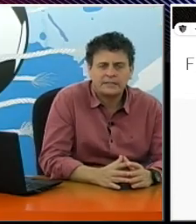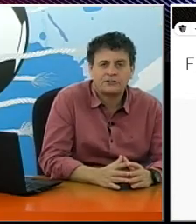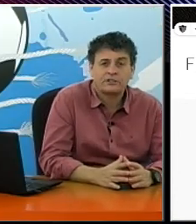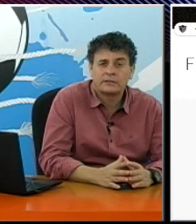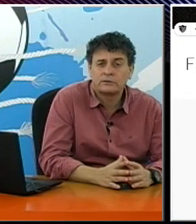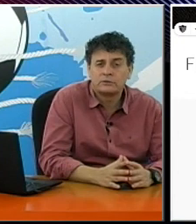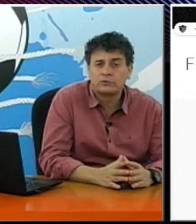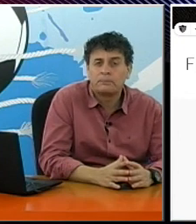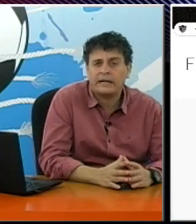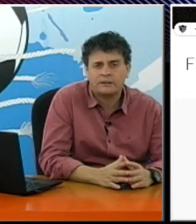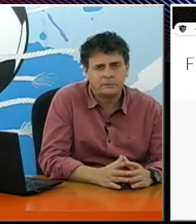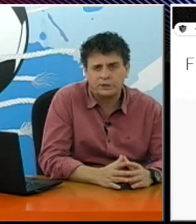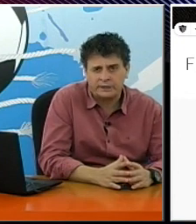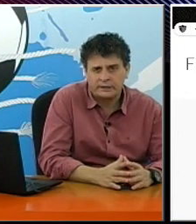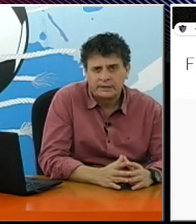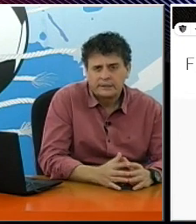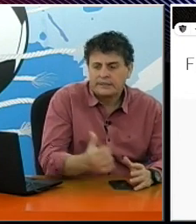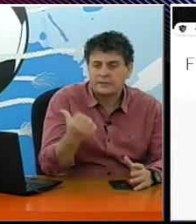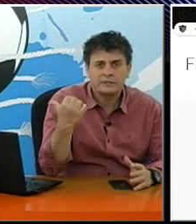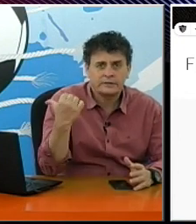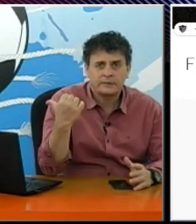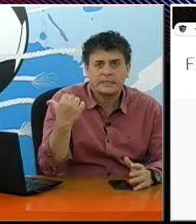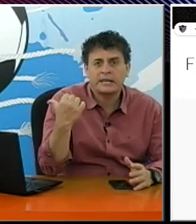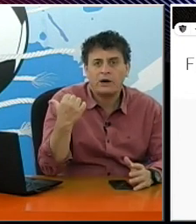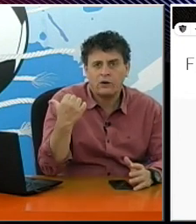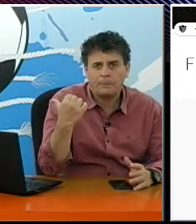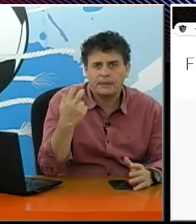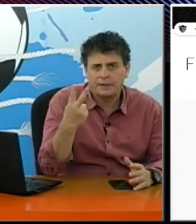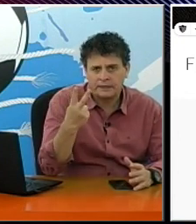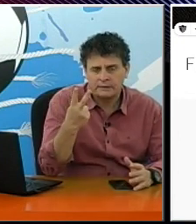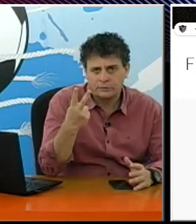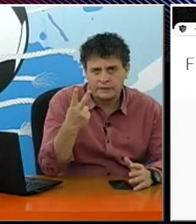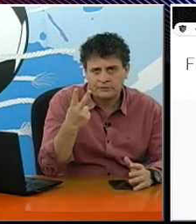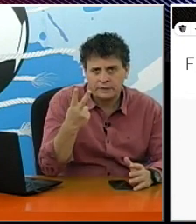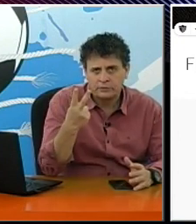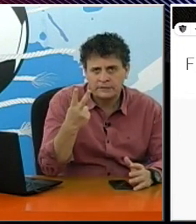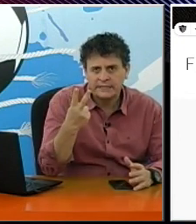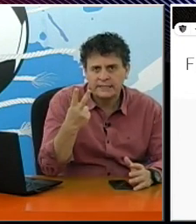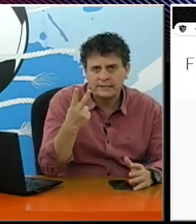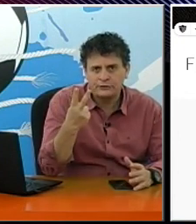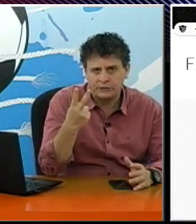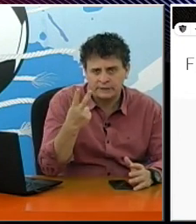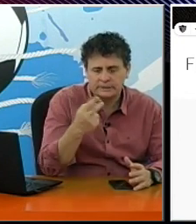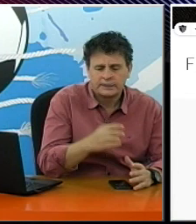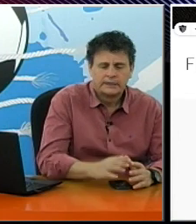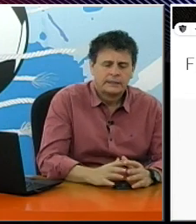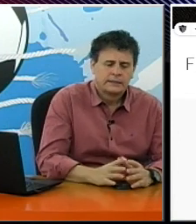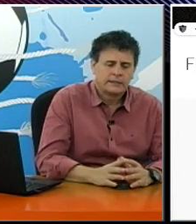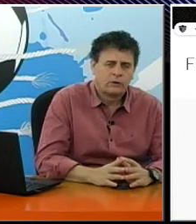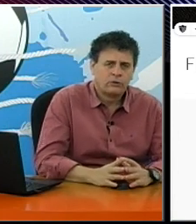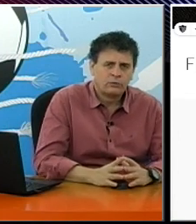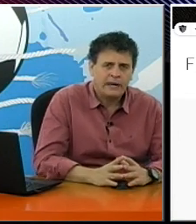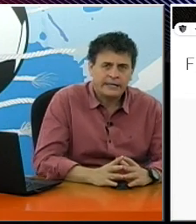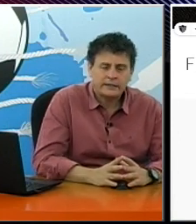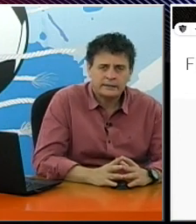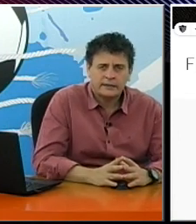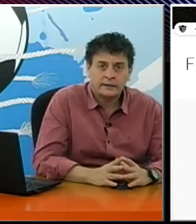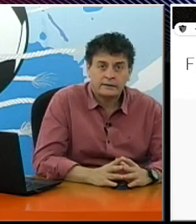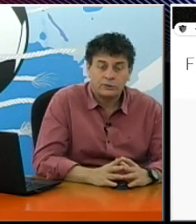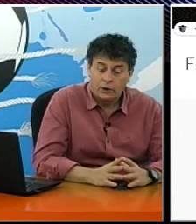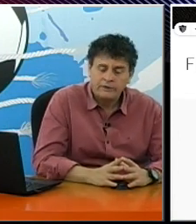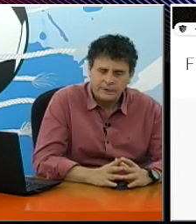o Flamengo está se achando o Bayern de Munique, que nesse final de semana ganhou a Copa Alemanha. Dois títulos em 15 dias. Então o